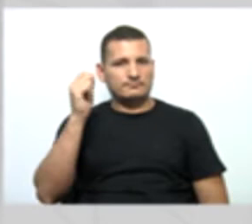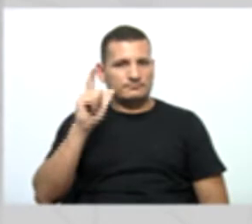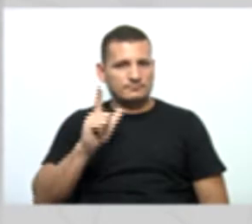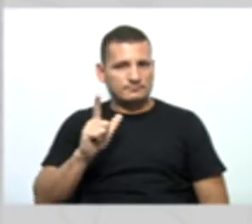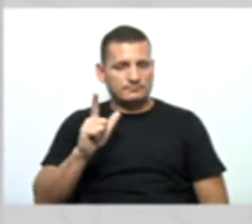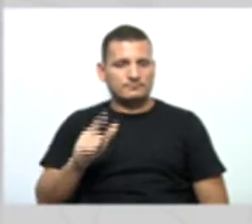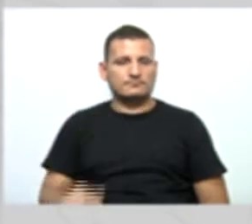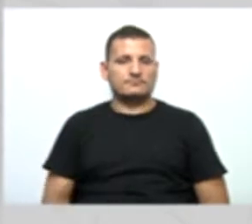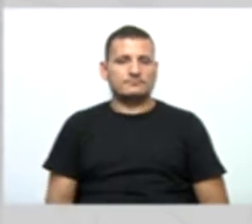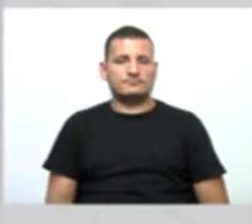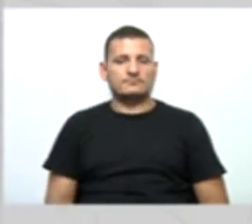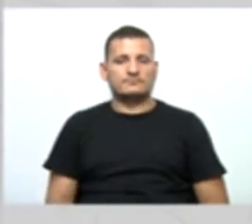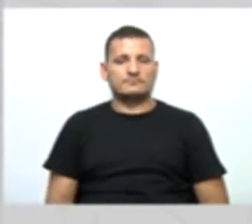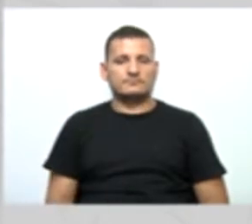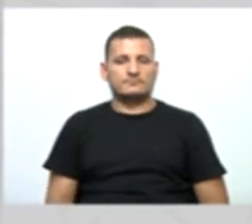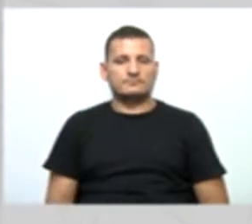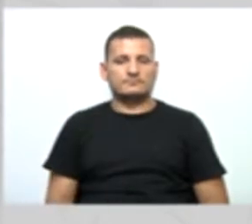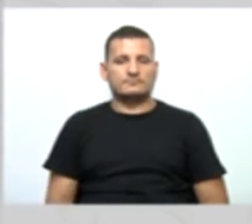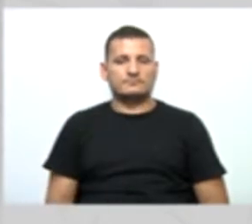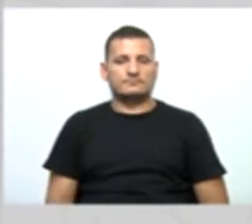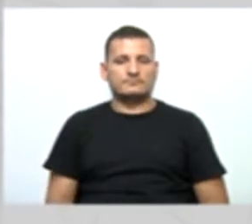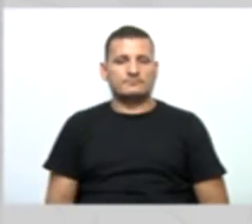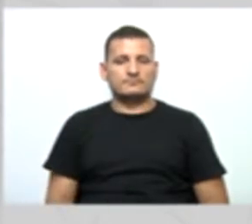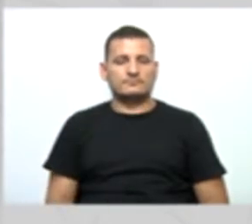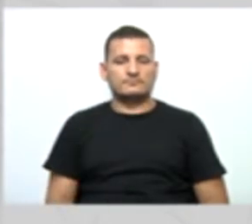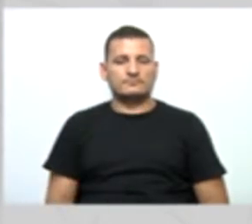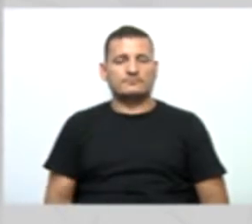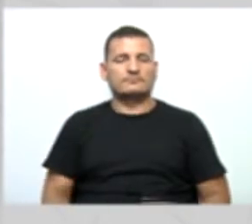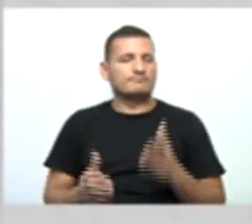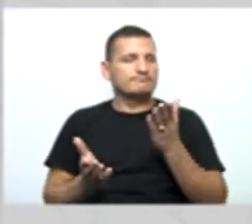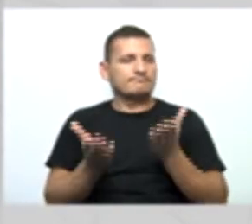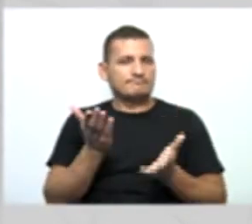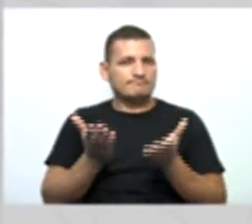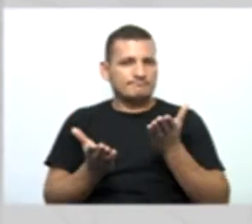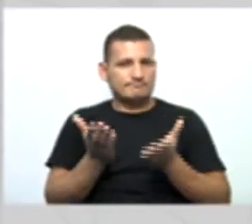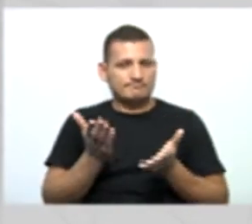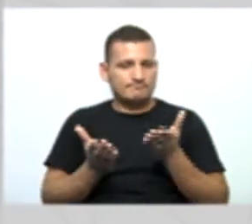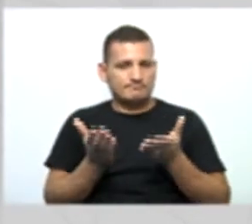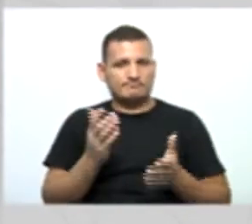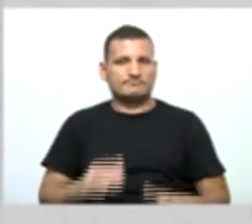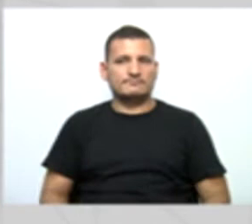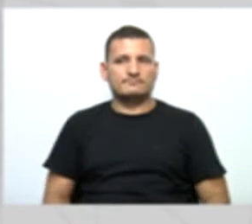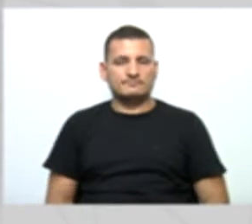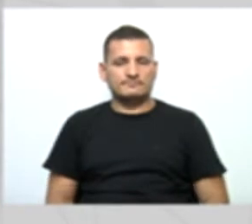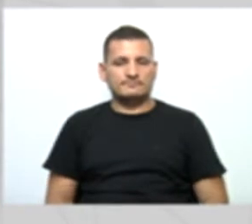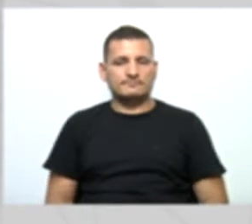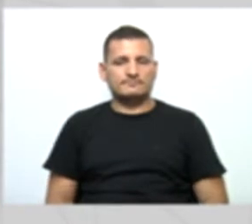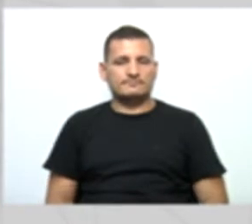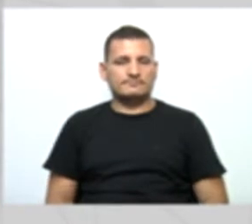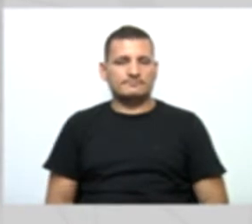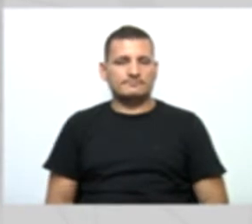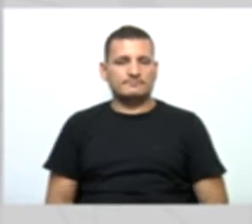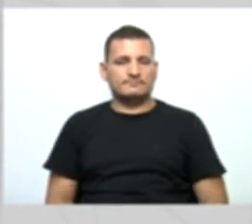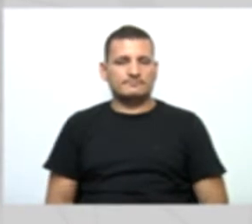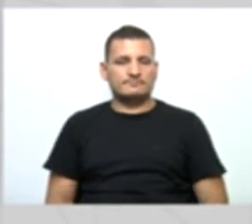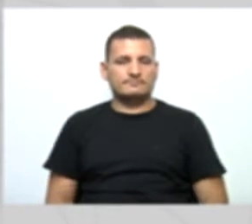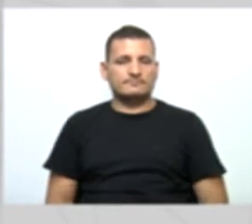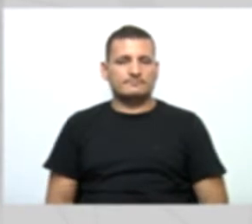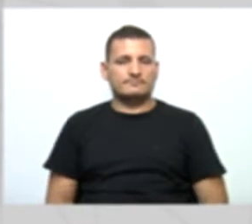azul, ok? Uma cadeira da cor azul. O peso dessa cadeira. Vamos dizer que essa cadeira é um pouquinho mais pesada, que ela